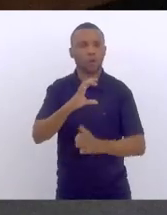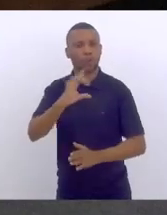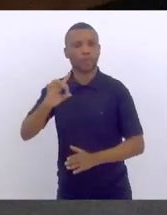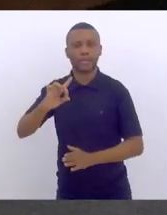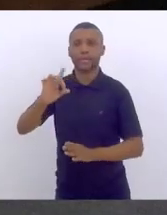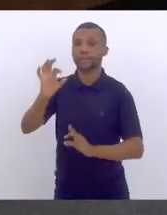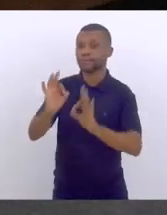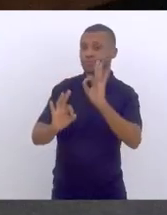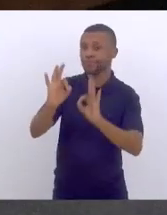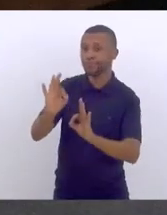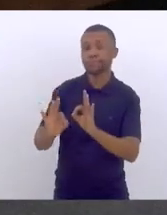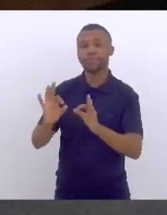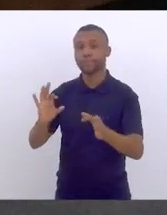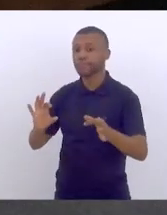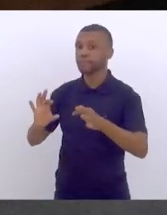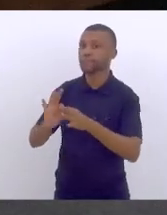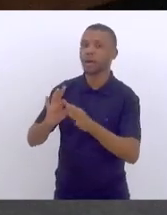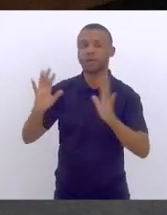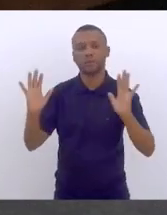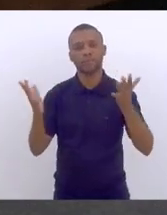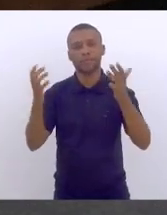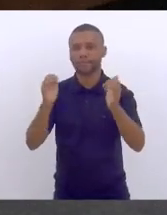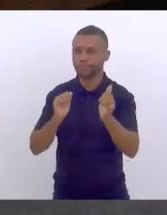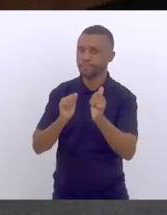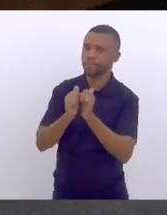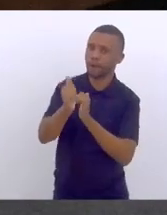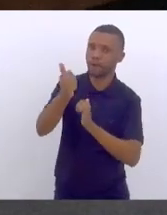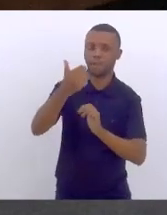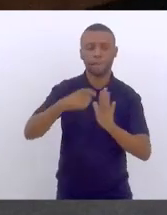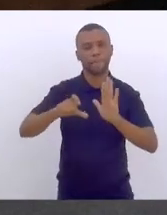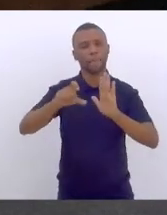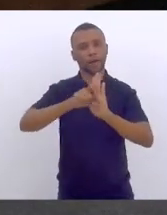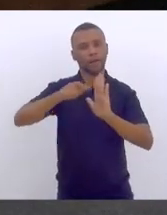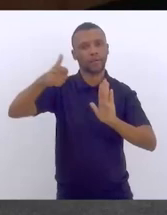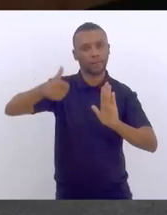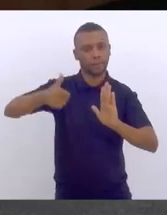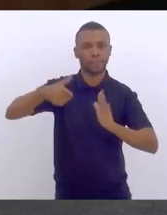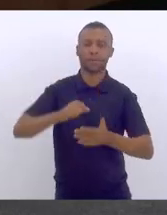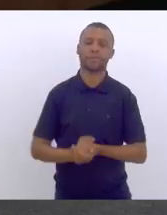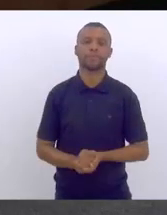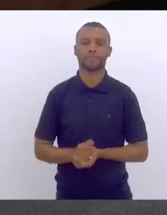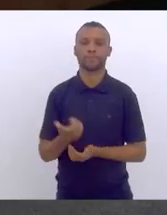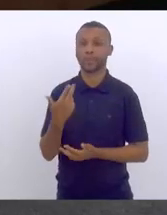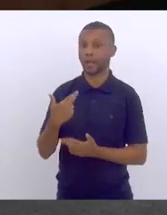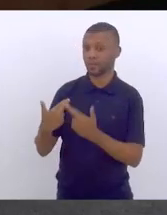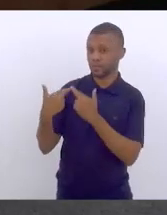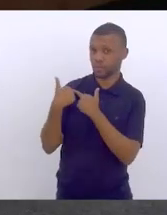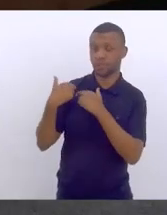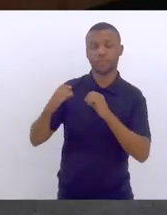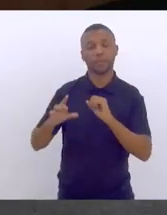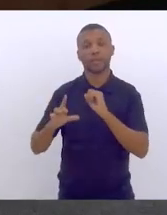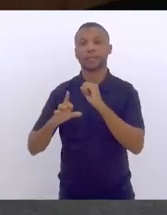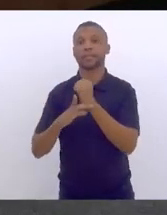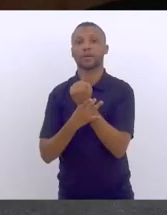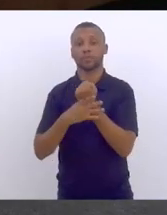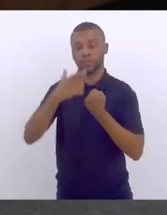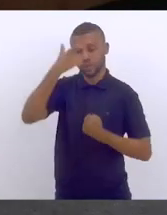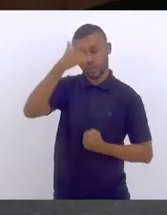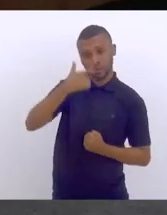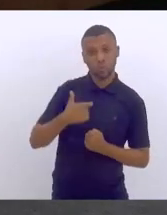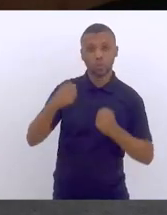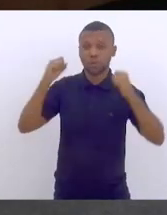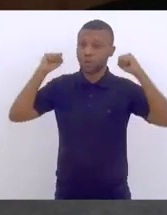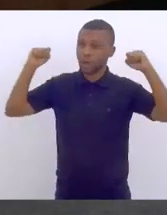dos eventos esportivos. Parágrafo 1º. A responsabilidade pela segurança do torcedor